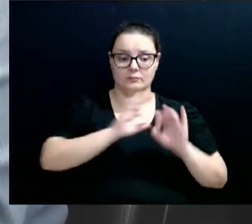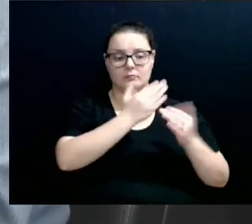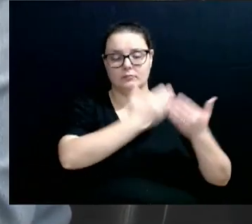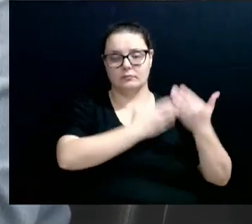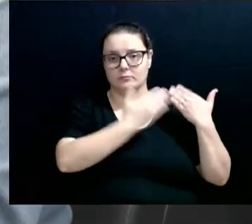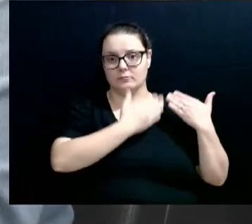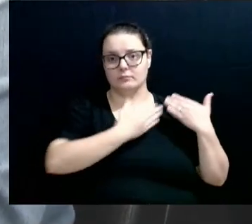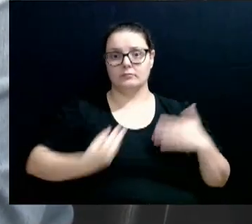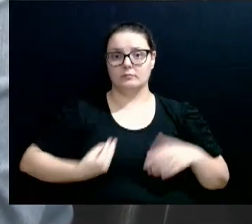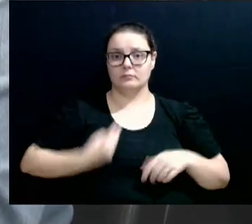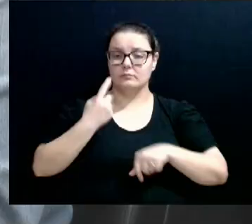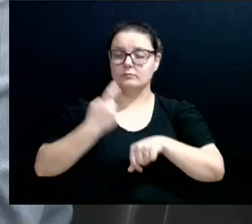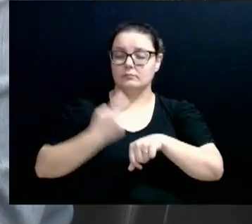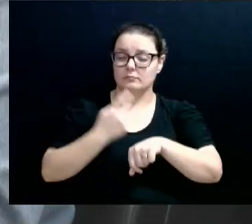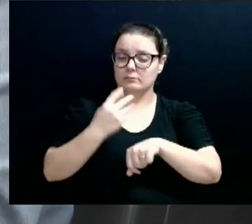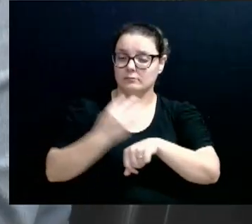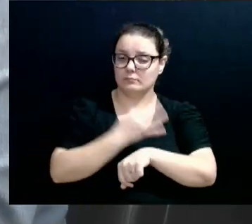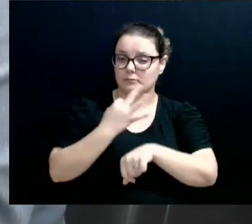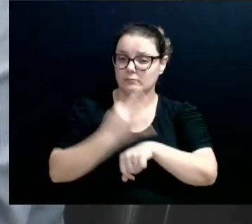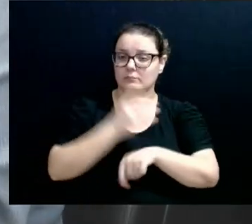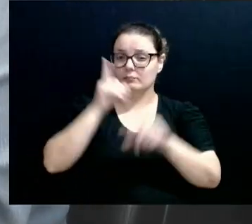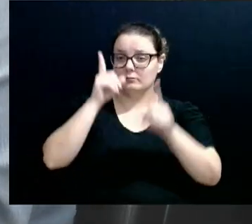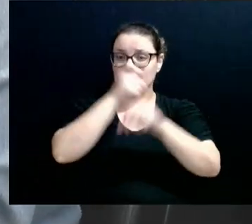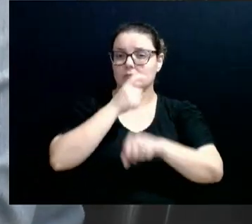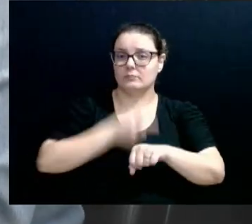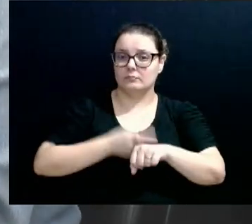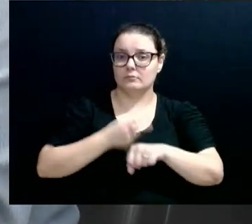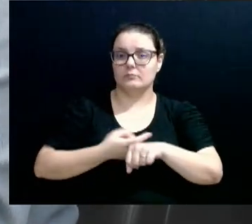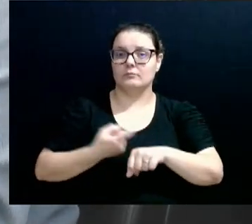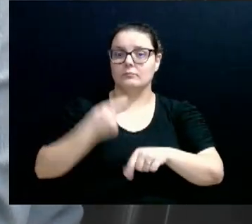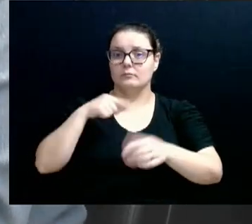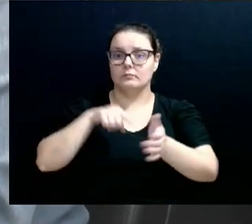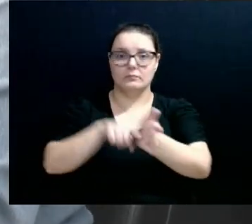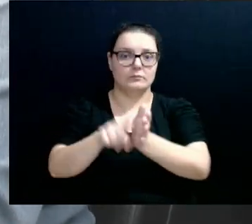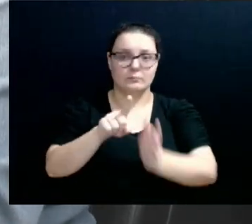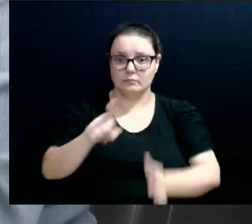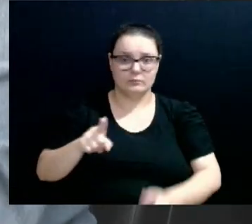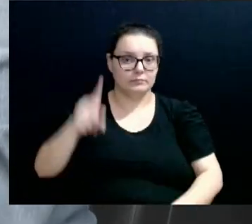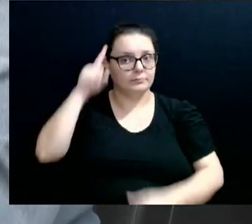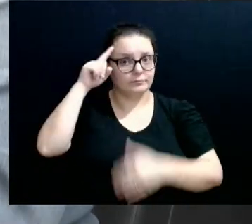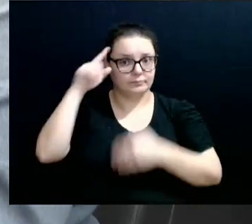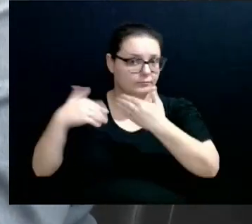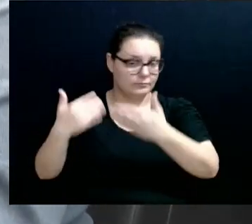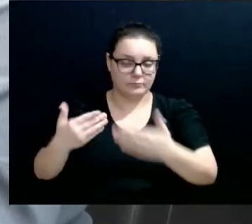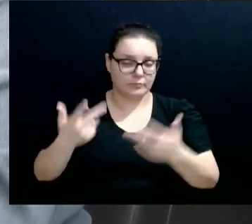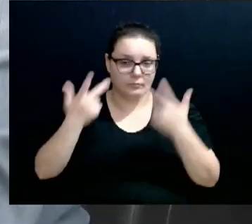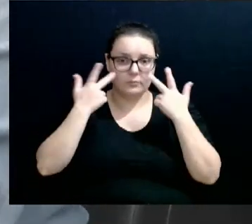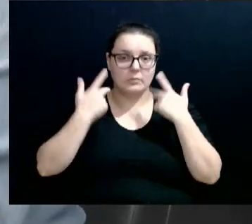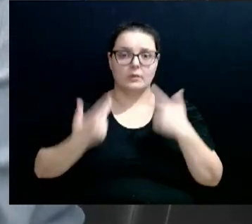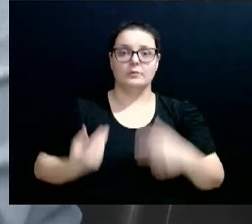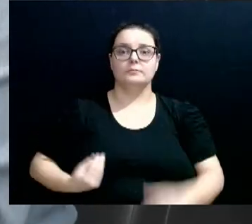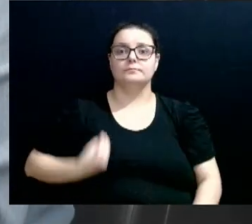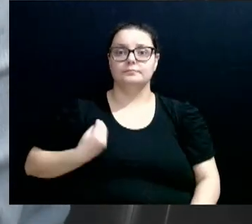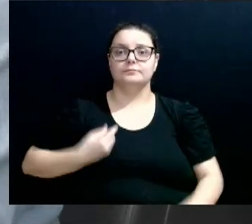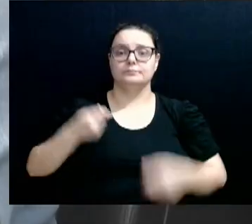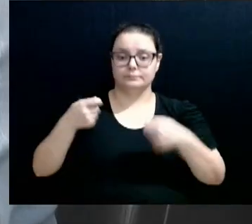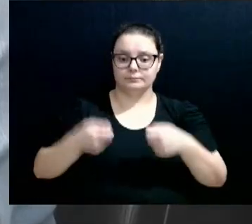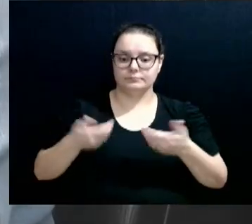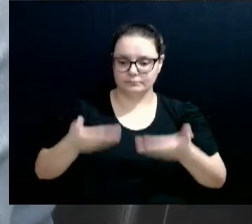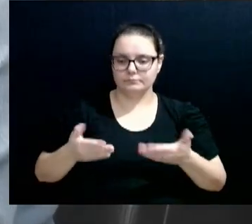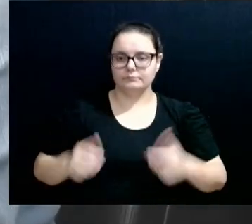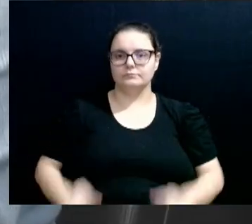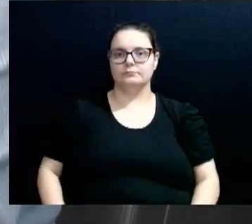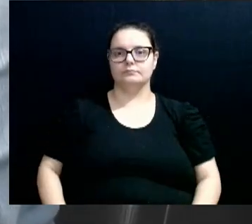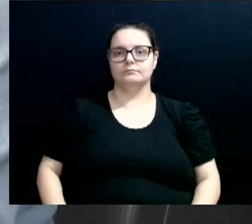dura, o questionamento não é algo muito presente, porque a vida ela é muito, muito concreta. Pelo menos a minha era